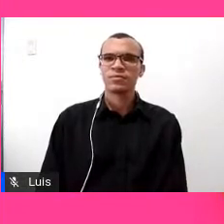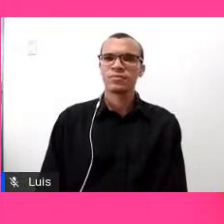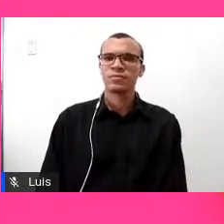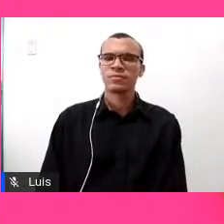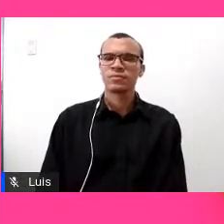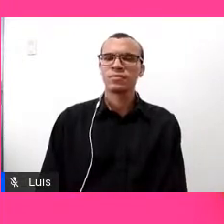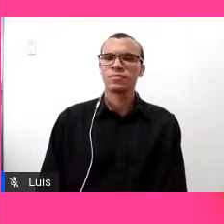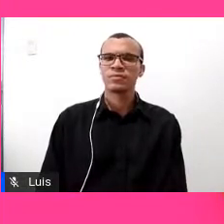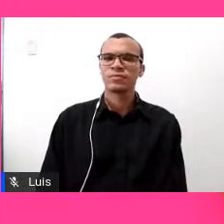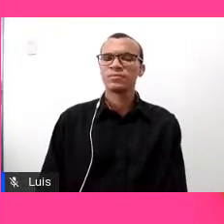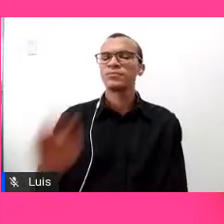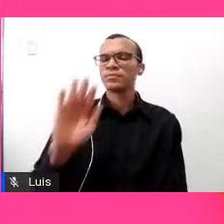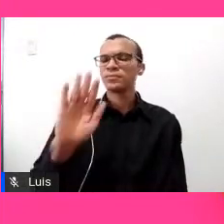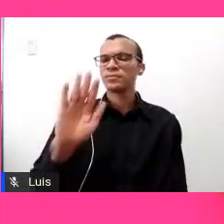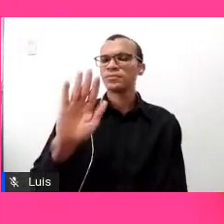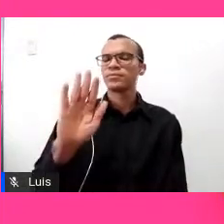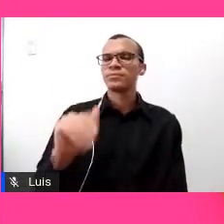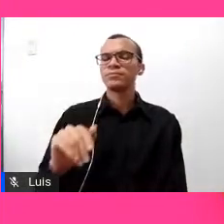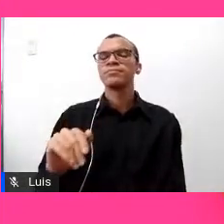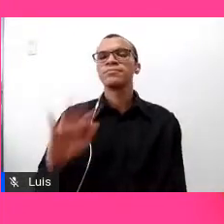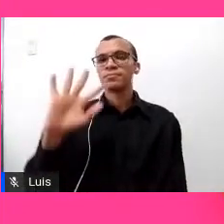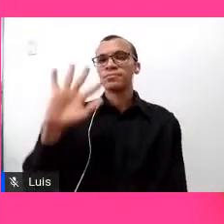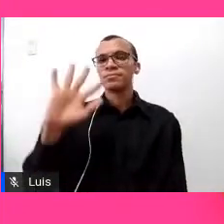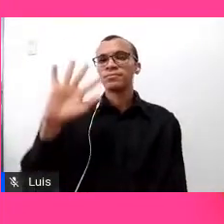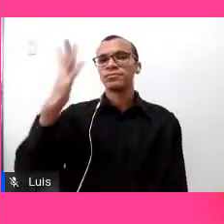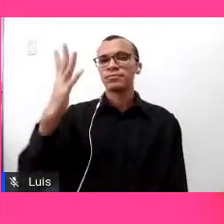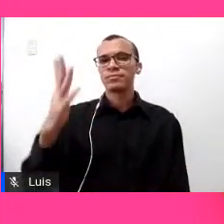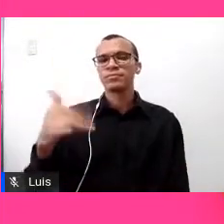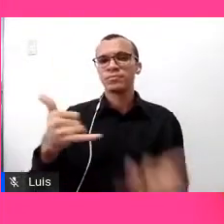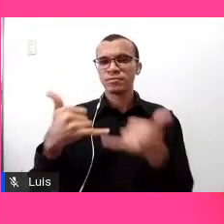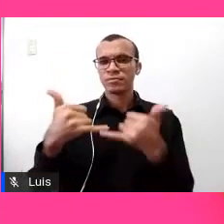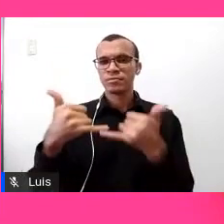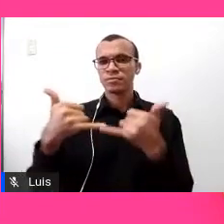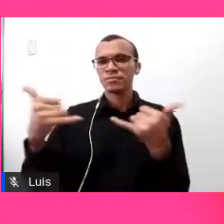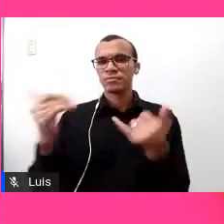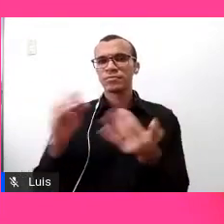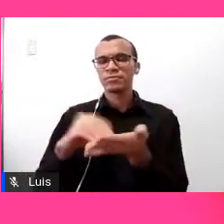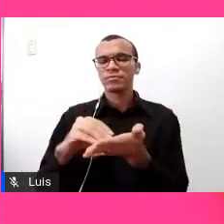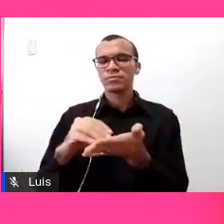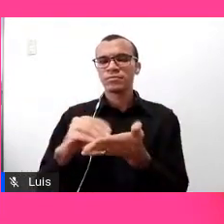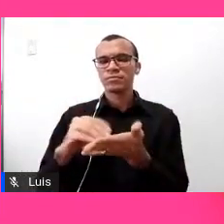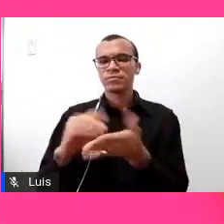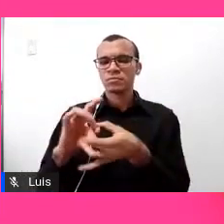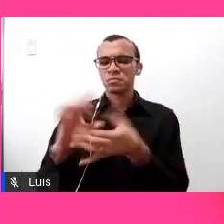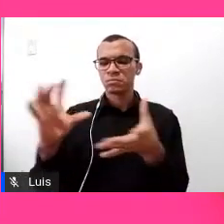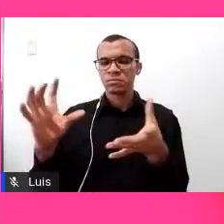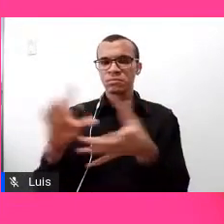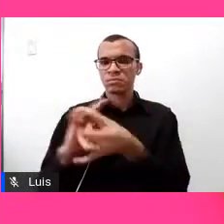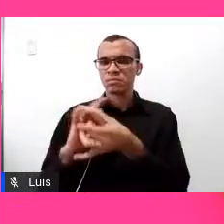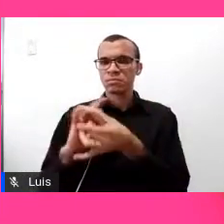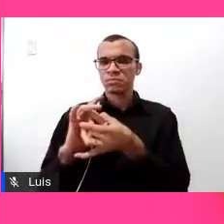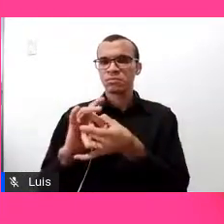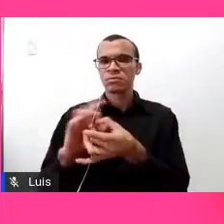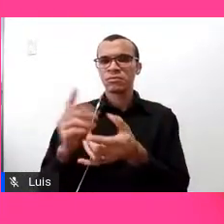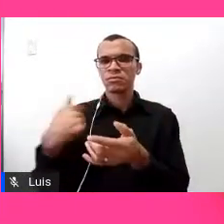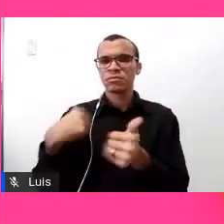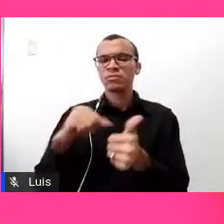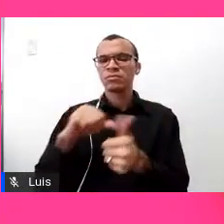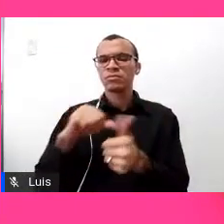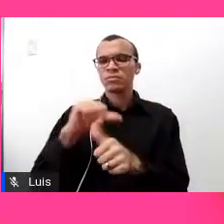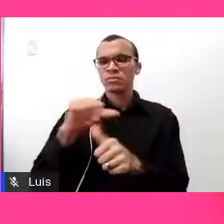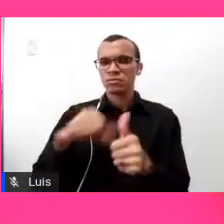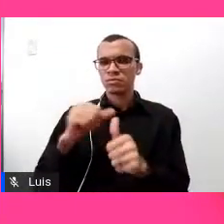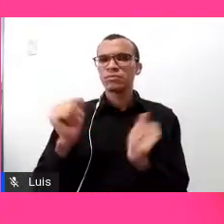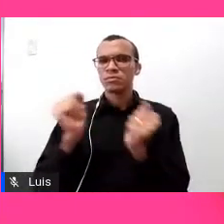Ó, deu um mau contato, mas aí eu vou virar ela aqui e vou mostrar para vocês, a gente vai arrumar esse mau contato junto,